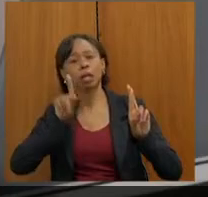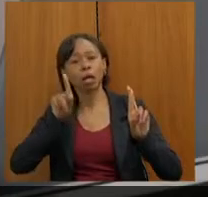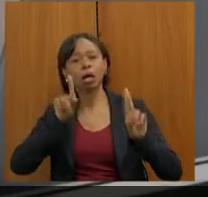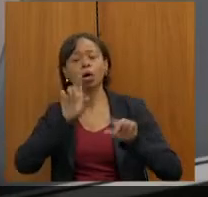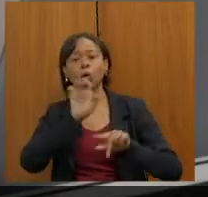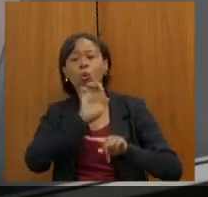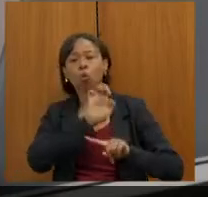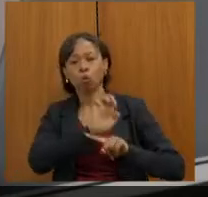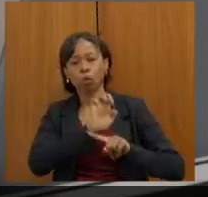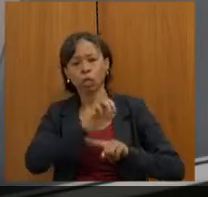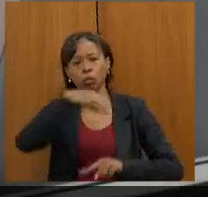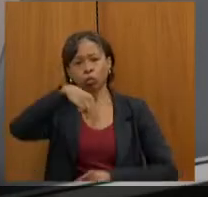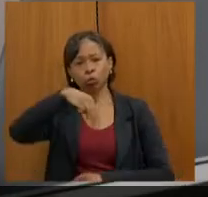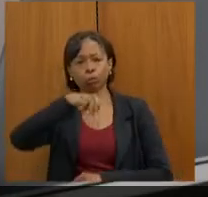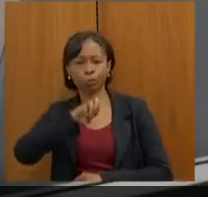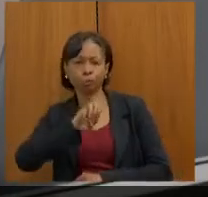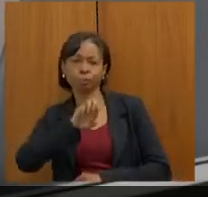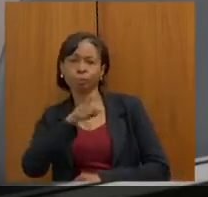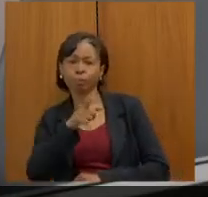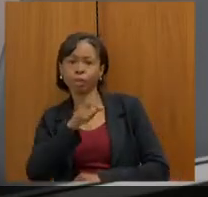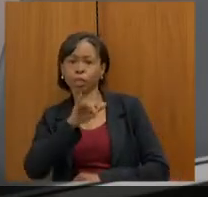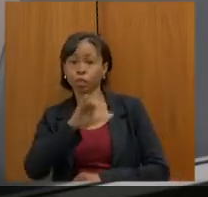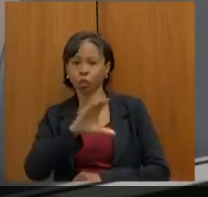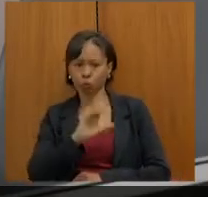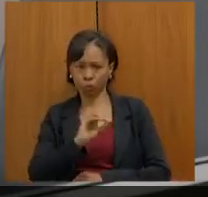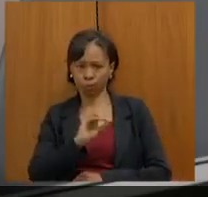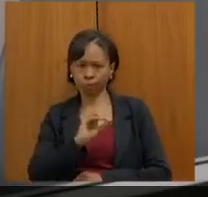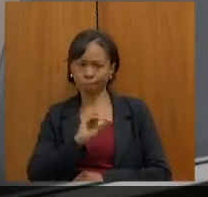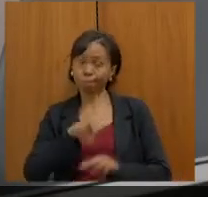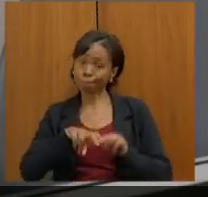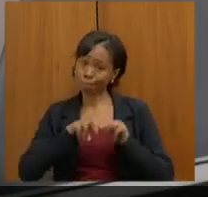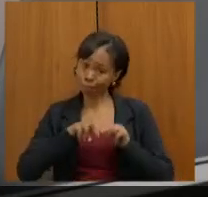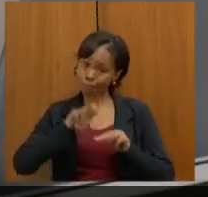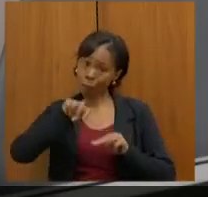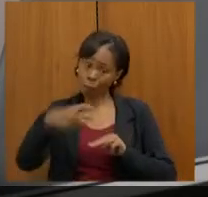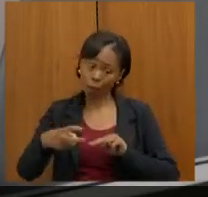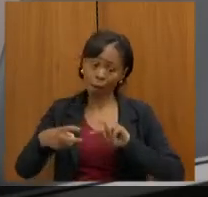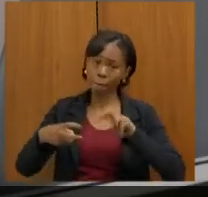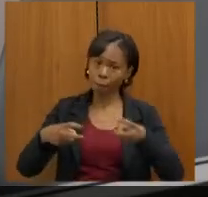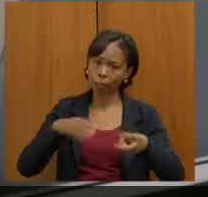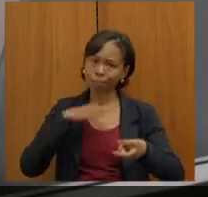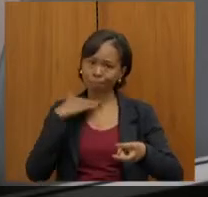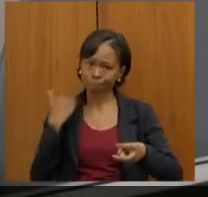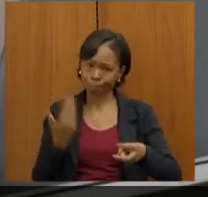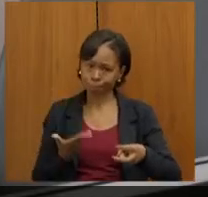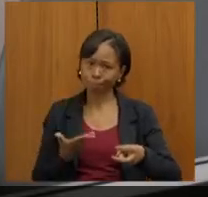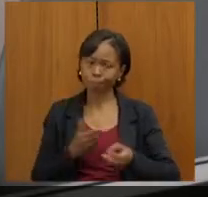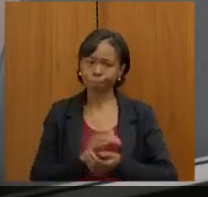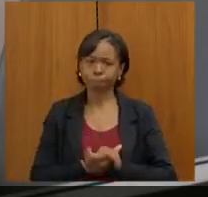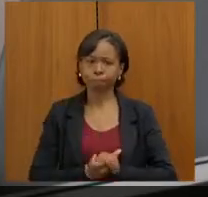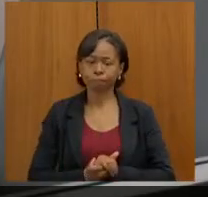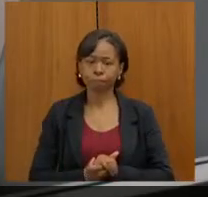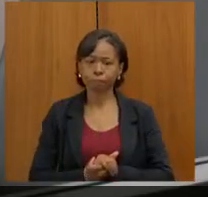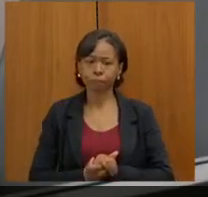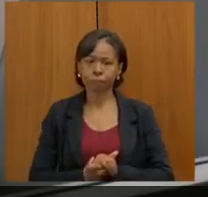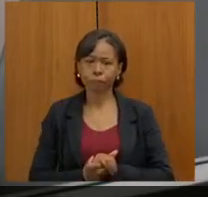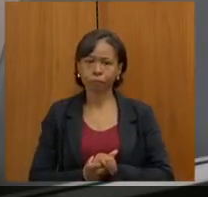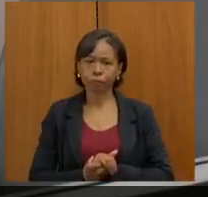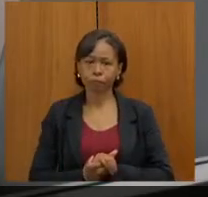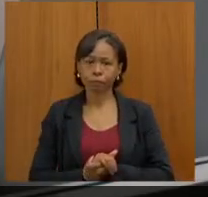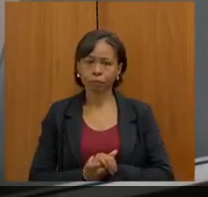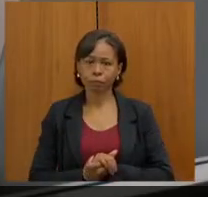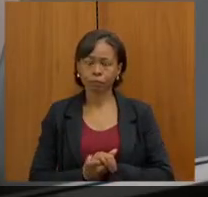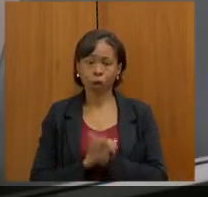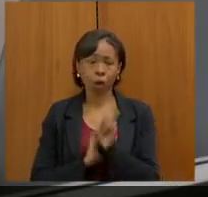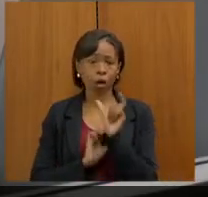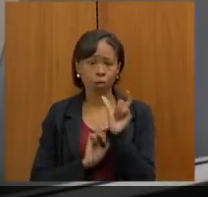que estavam ali acontecendo o primeiro termo utilizado aqui na no nosso ordenamento